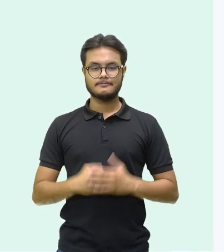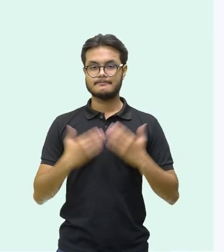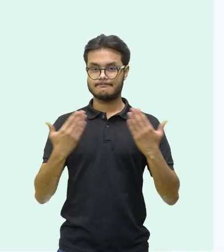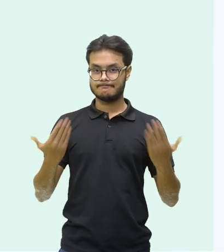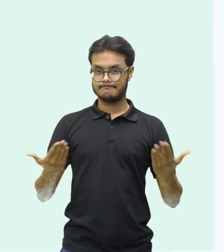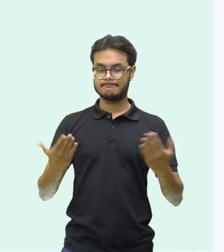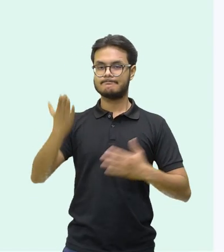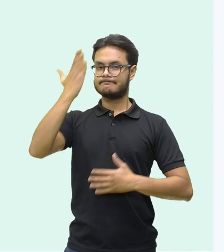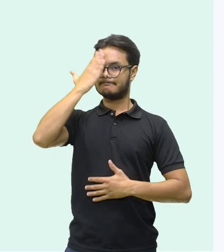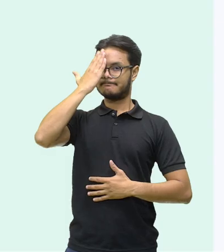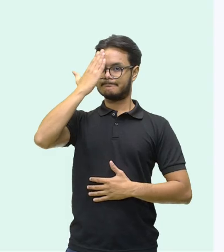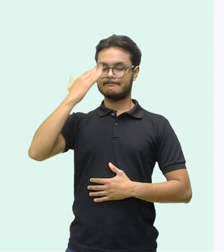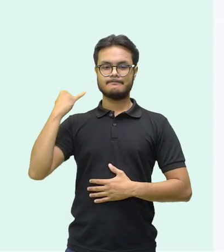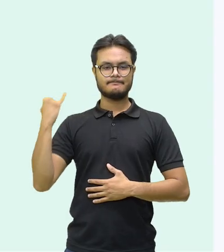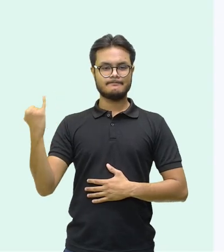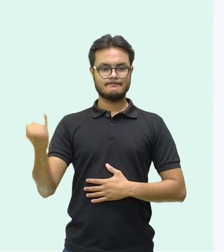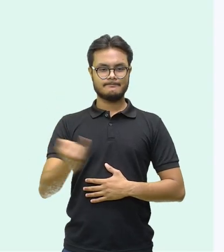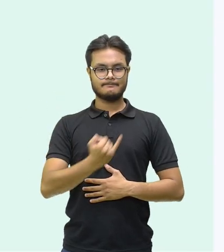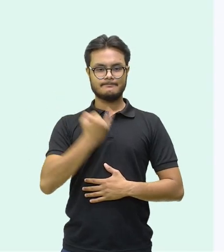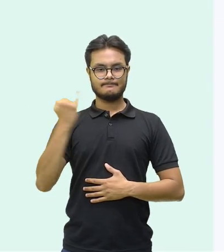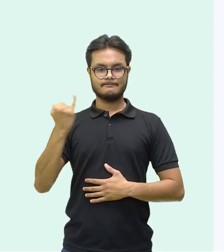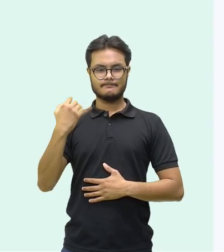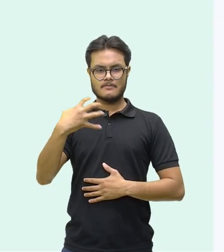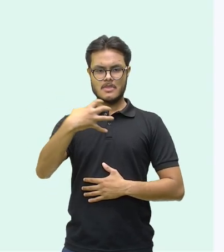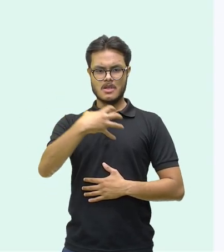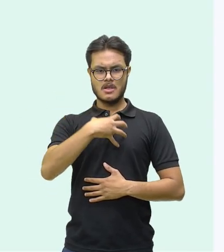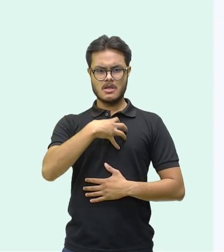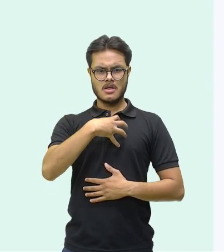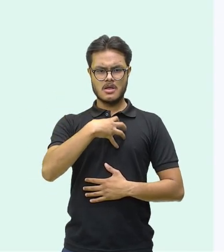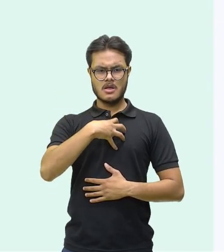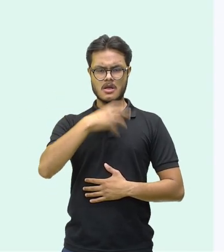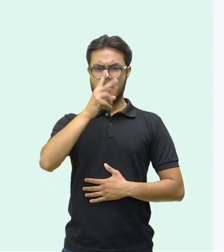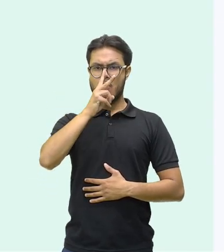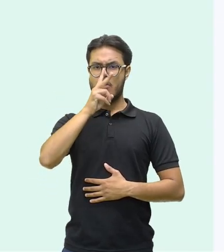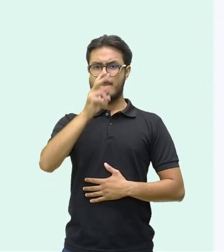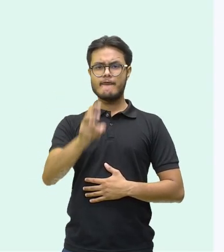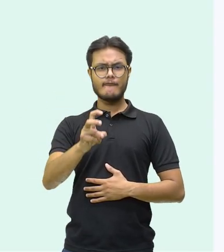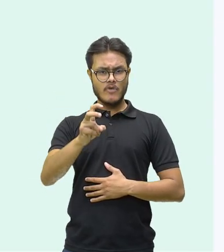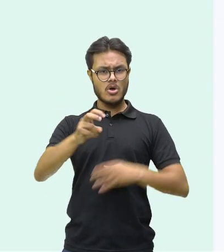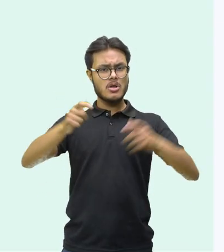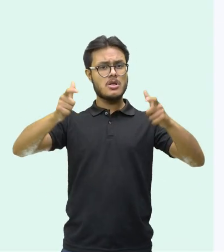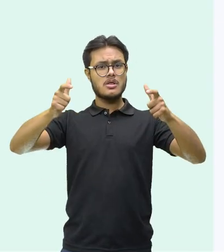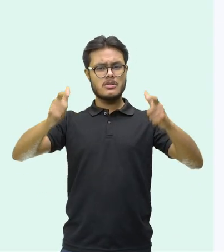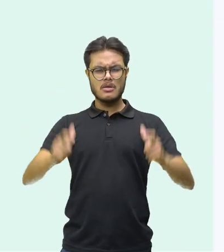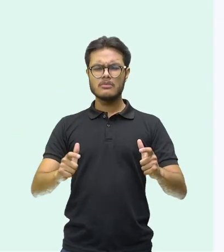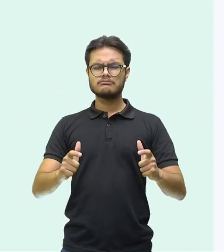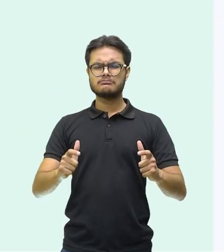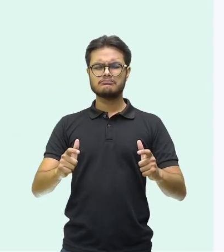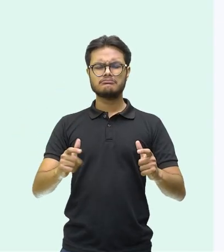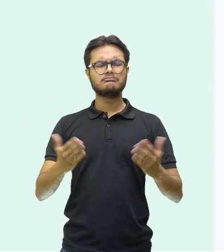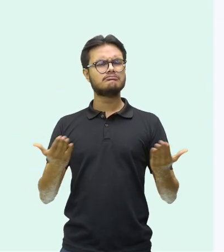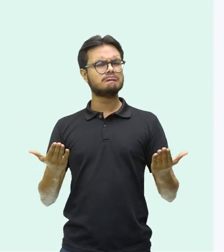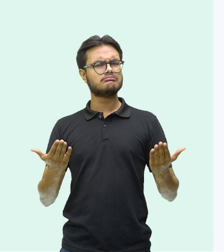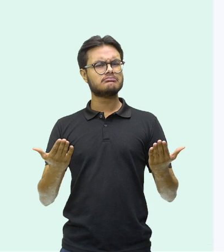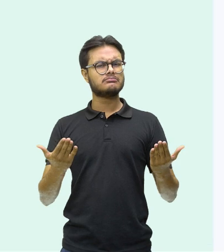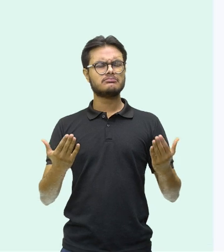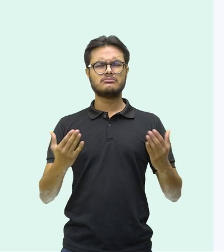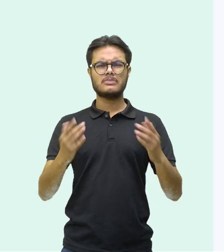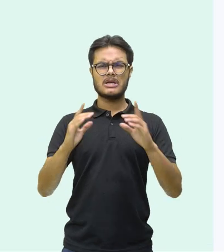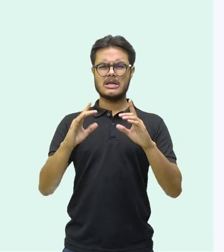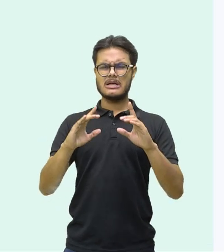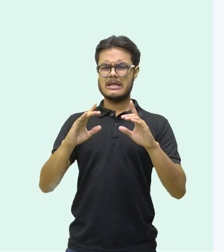pode esquecer é que o som também está associado, nesse caso, à densidade do meio. Aí você fica pensando, mas onde entra a densidade?